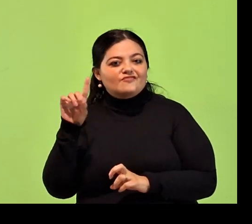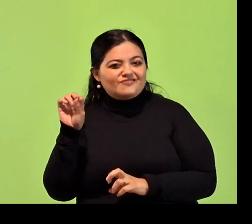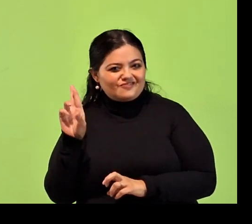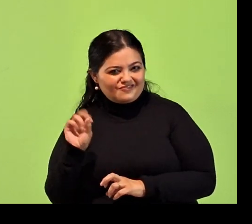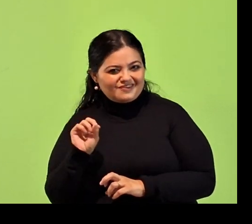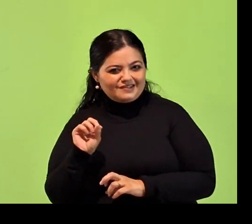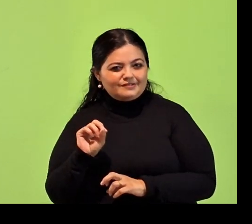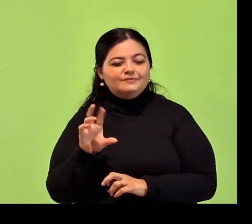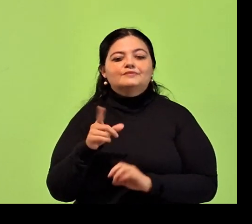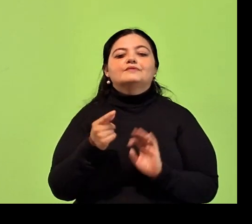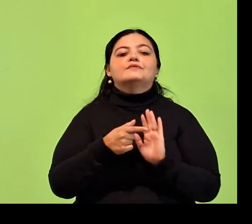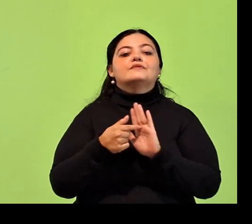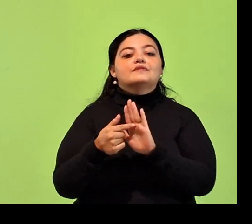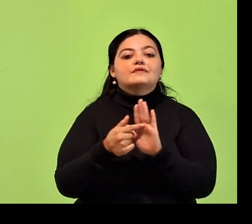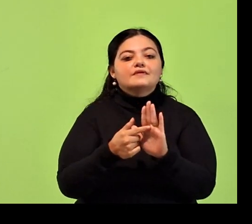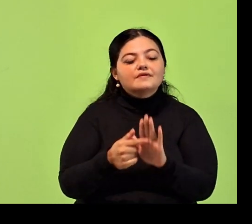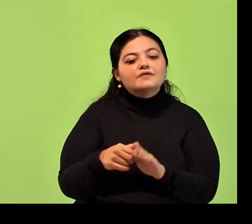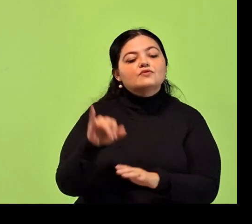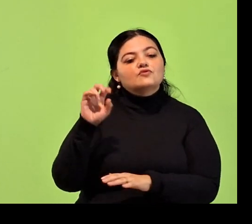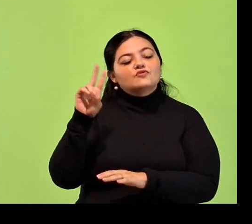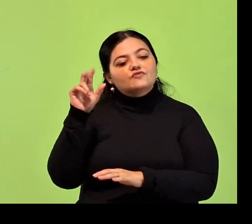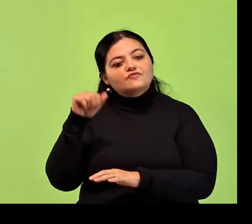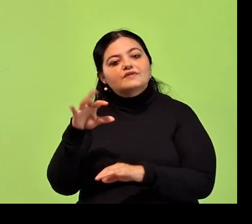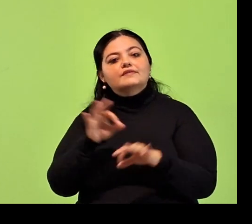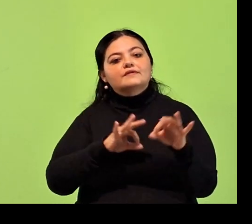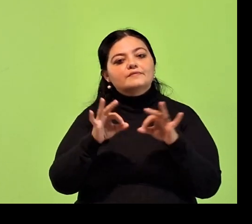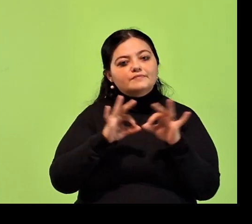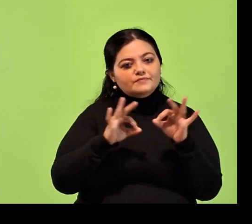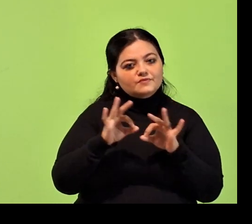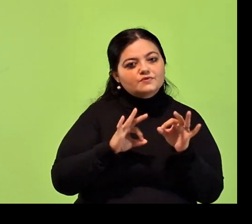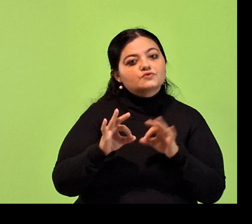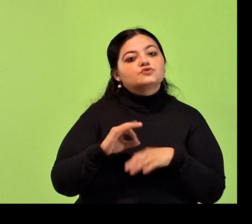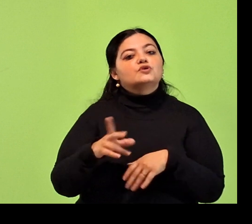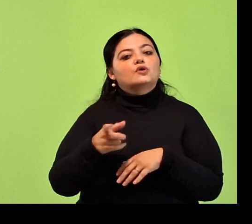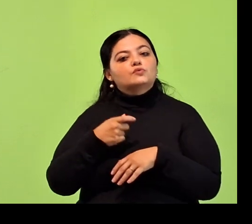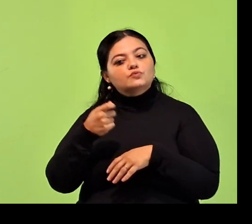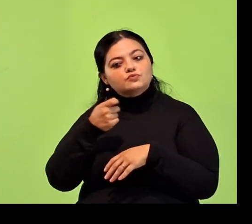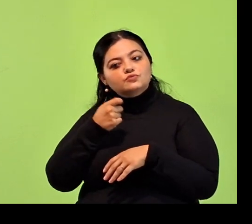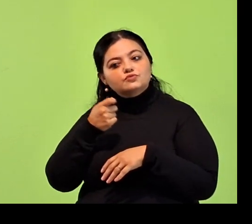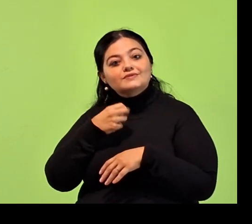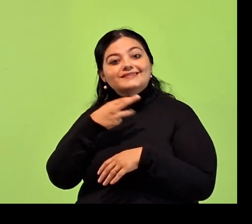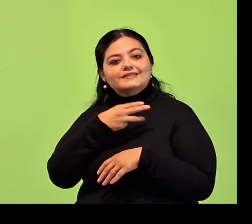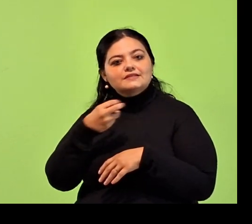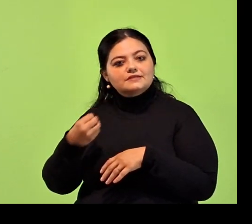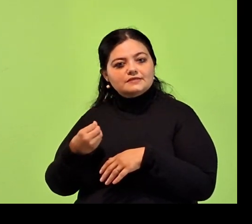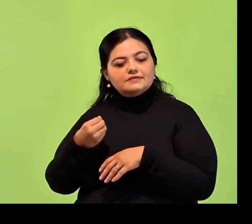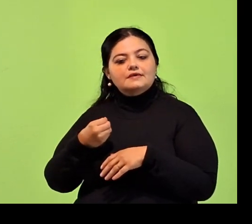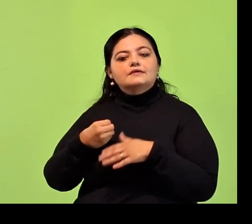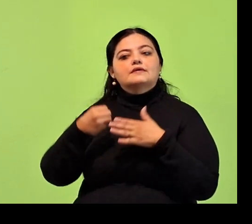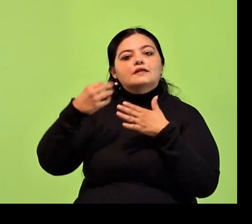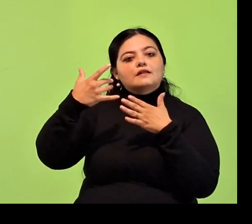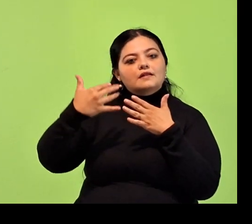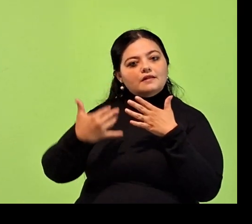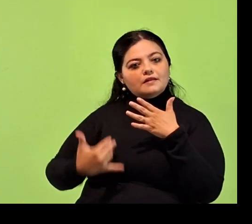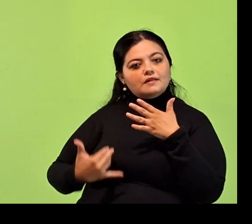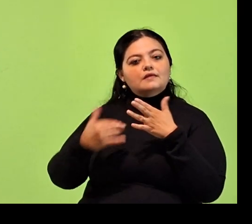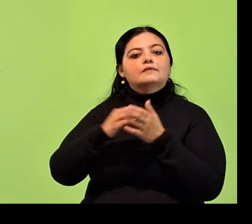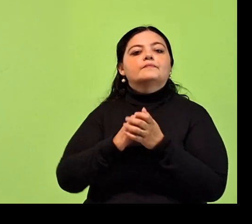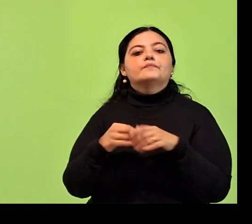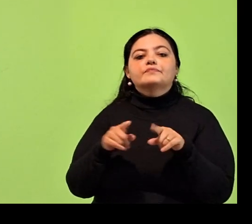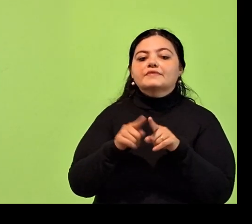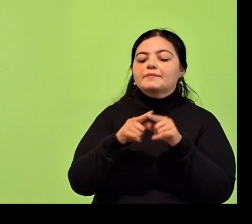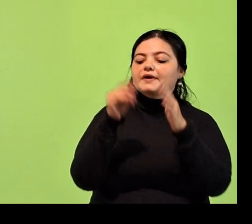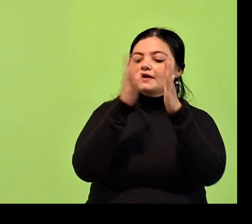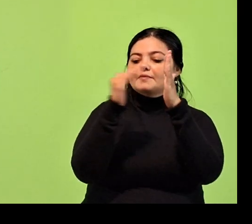projeto Transmídia do Ivan Mizanzuki, que abrangeu a produção de um podcast de 36 episódios com alguns extras, a criação de uma